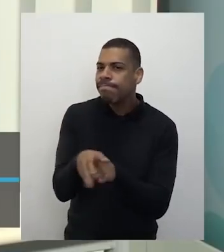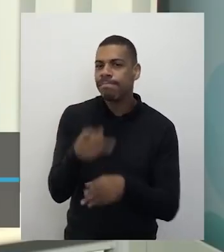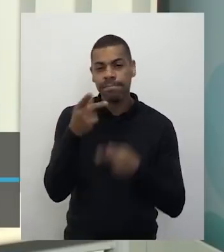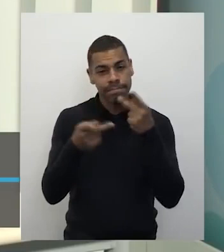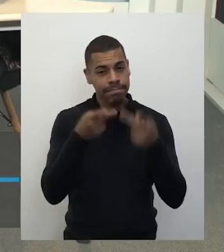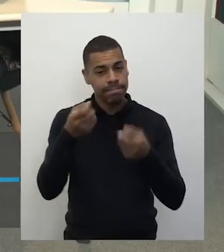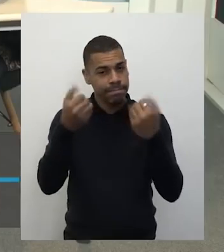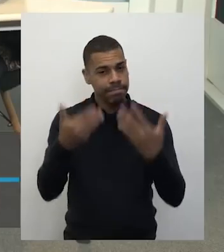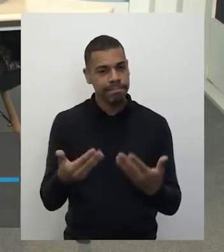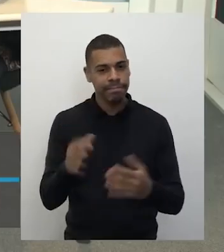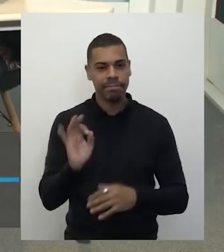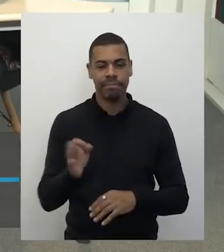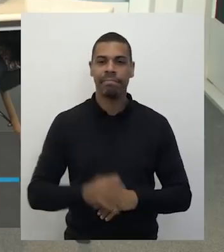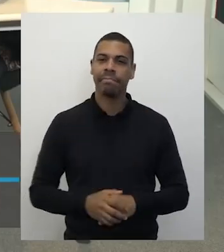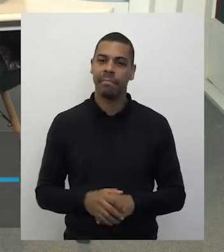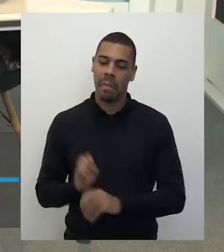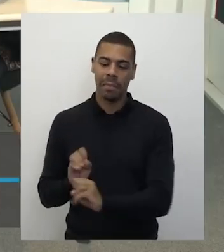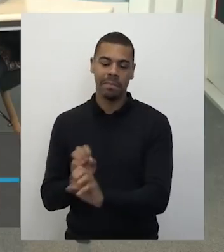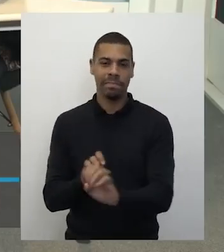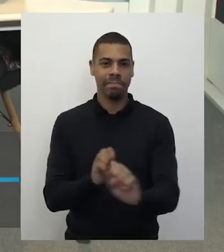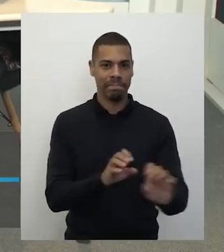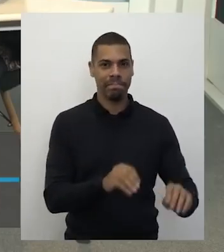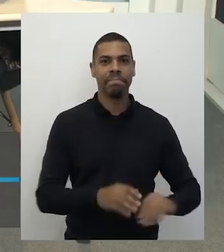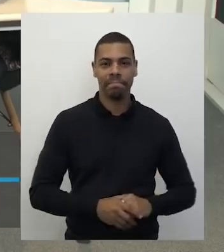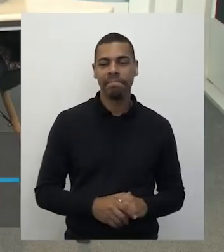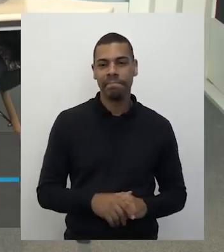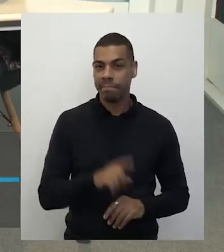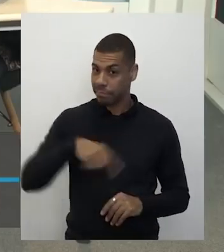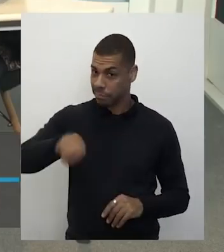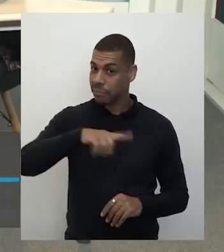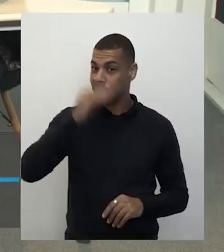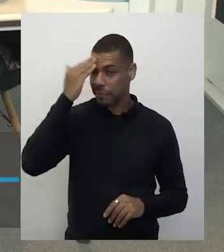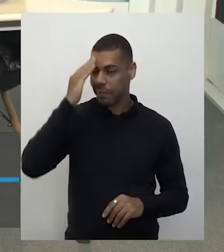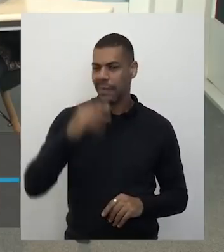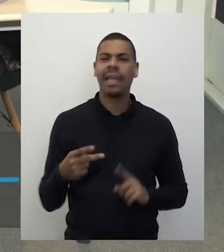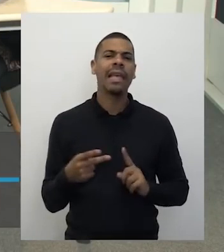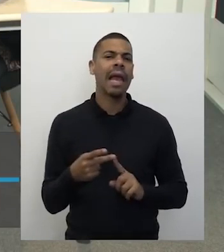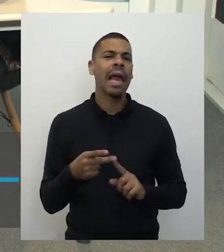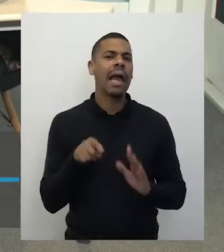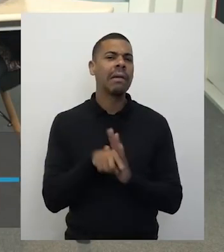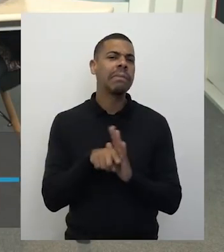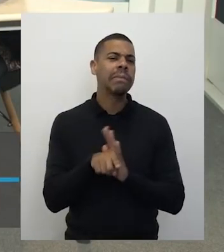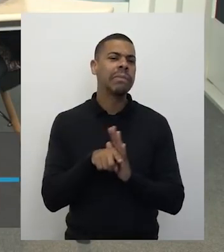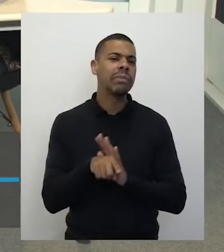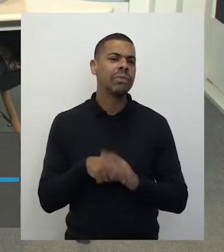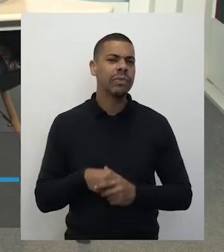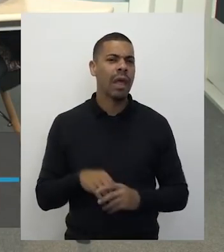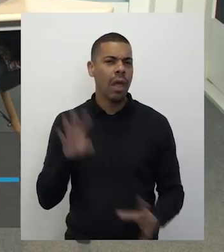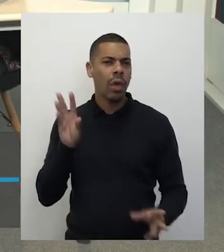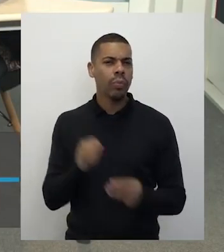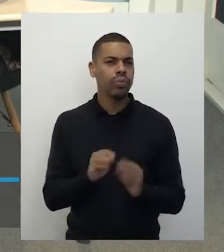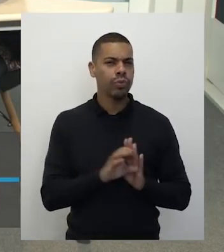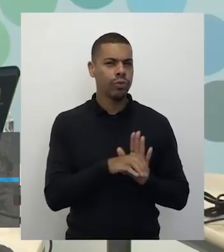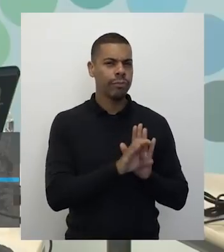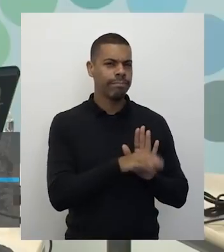né? Muitos colocaram para ensinar, né? O Isso, correto. eles entenderam essa. E a 2, será que eles lembraram? Porque lembrar tudo do texto assim é